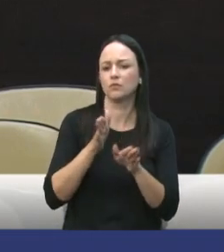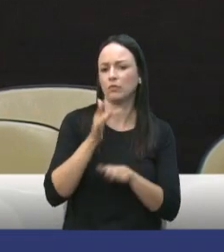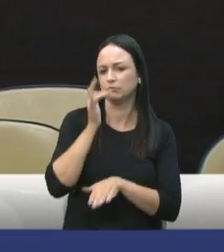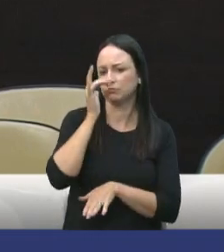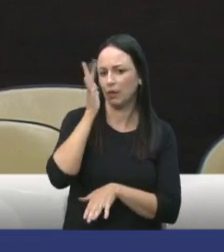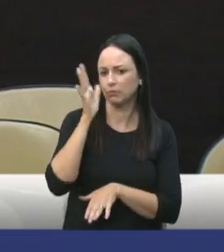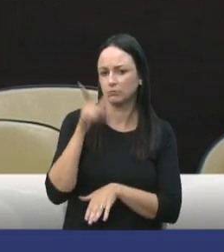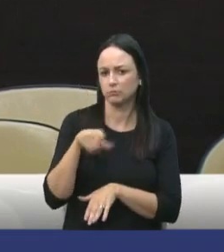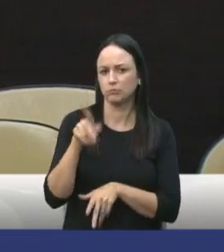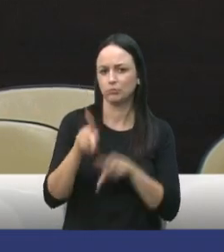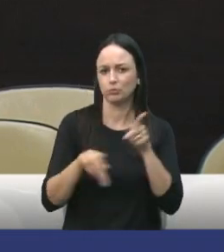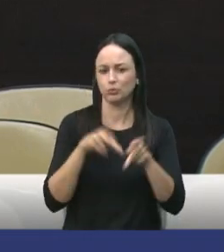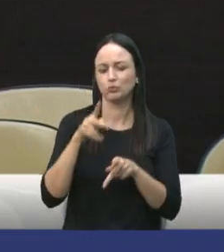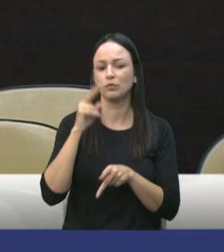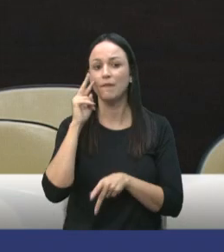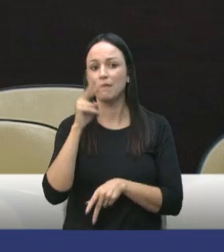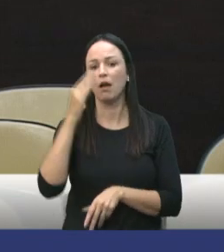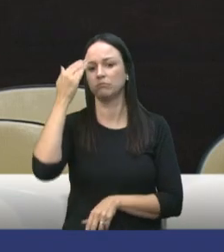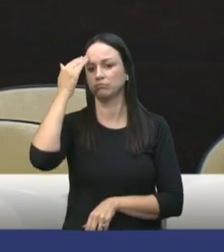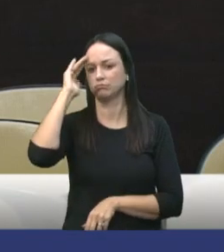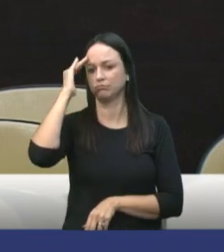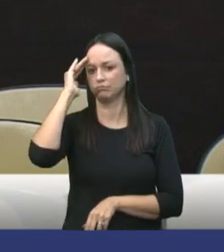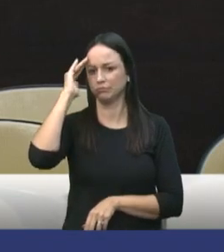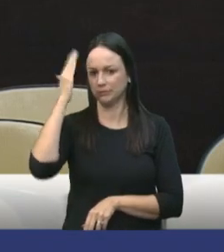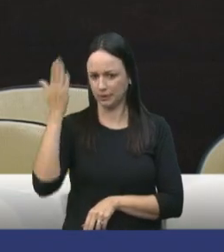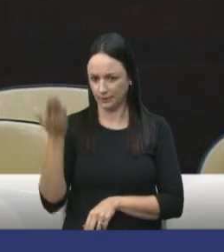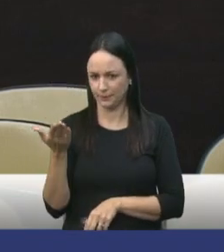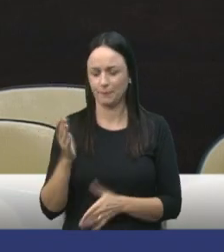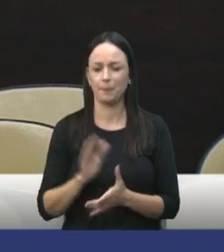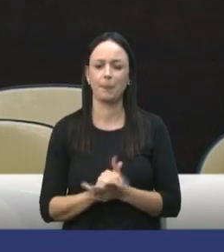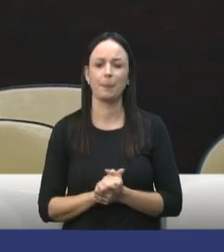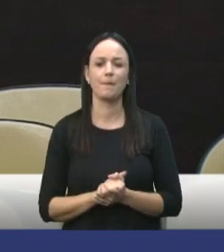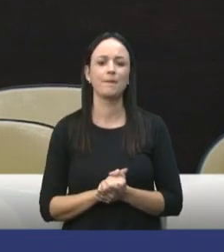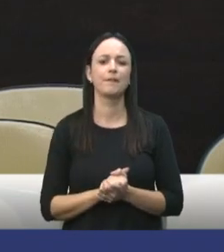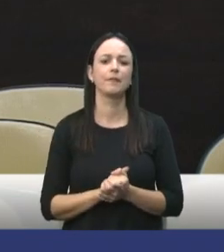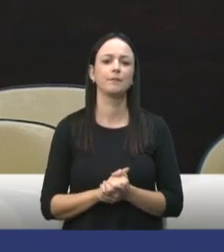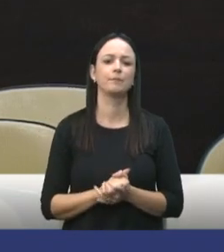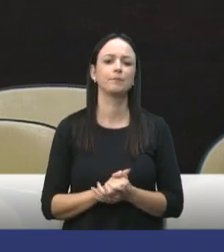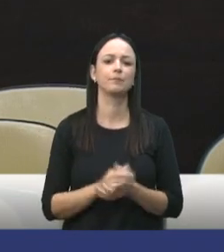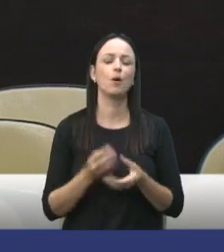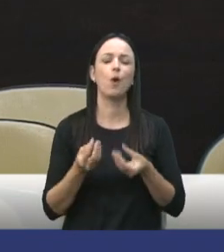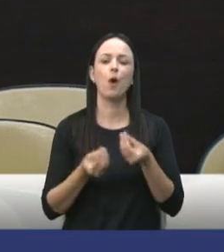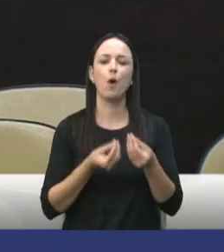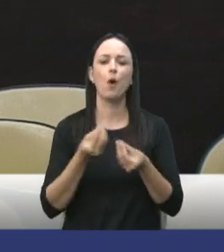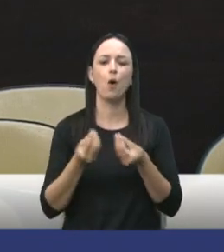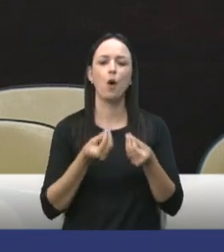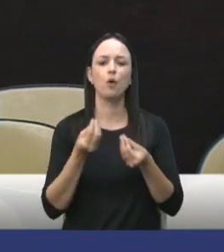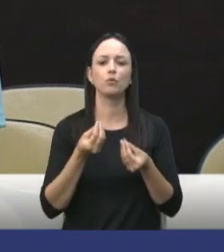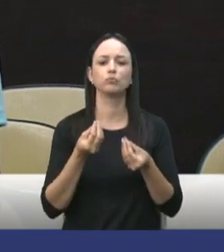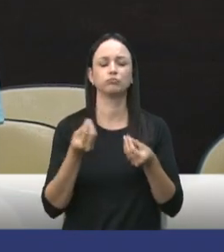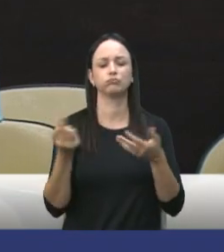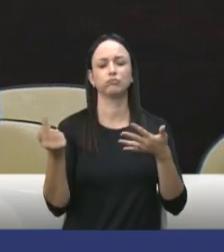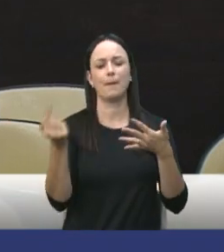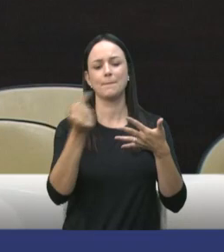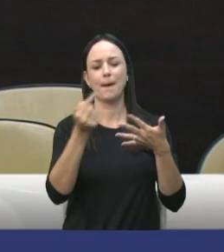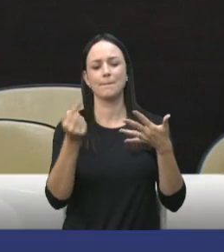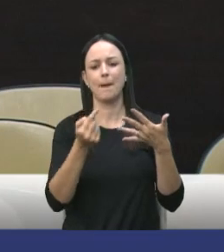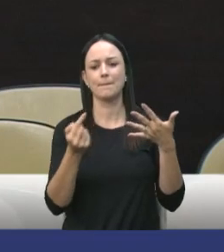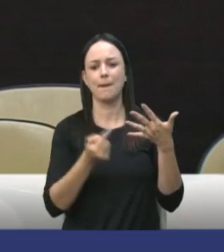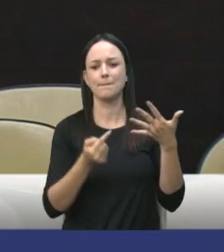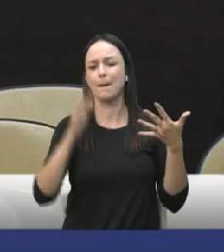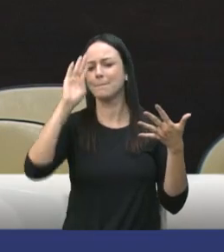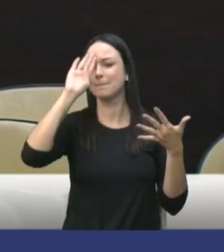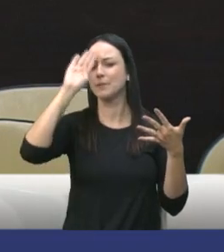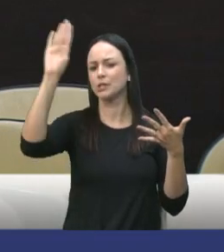para o povo que nos assiste, né, para que eles possam. Pergunta é: como é estabelecido essas prioridades para